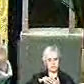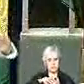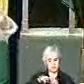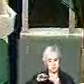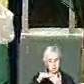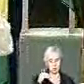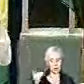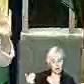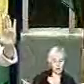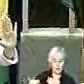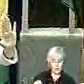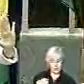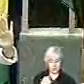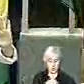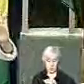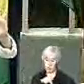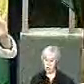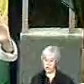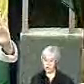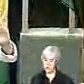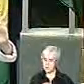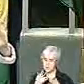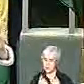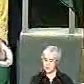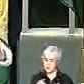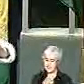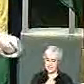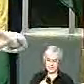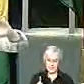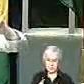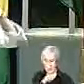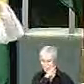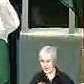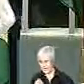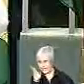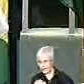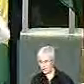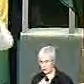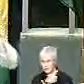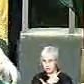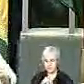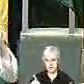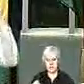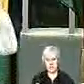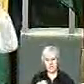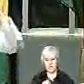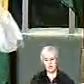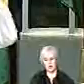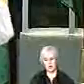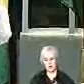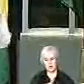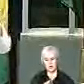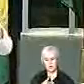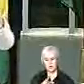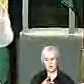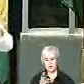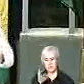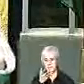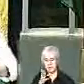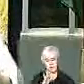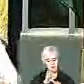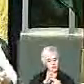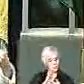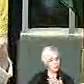Nós aqui não aceitamos censura, não criticamos de forma transparente e